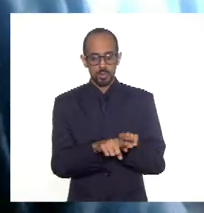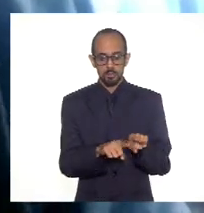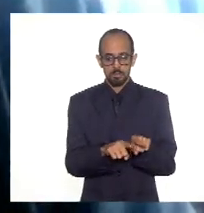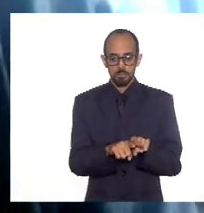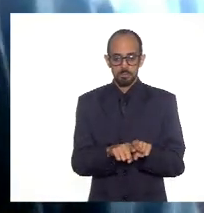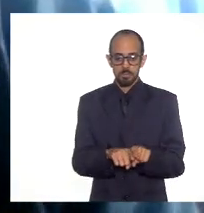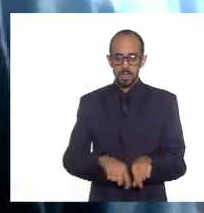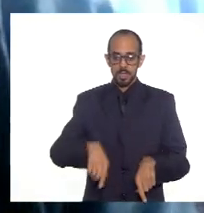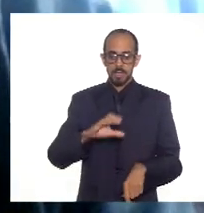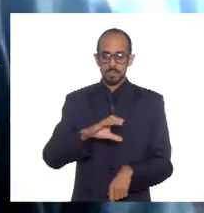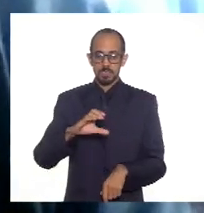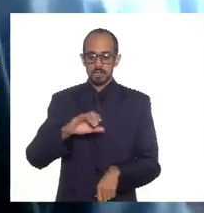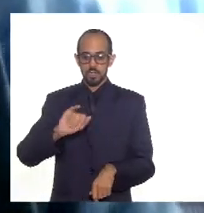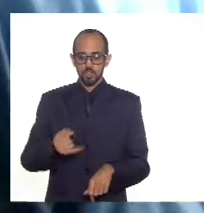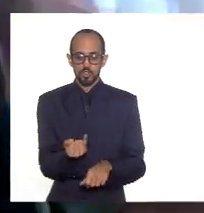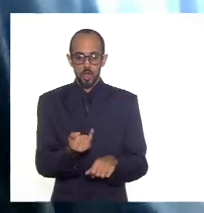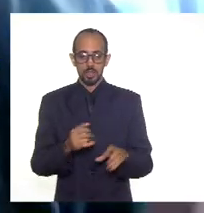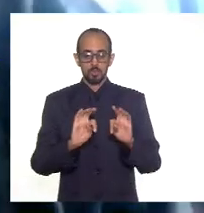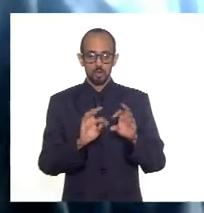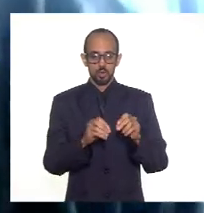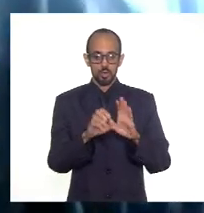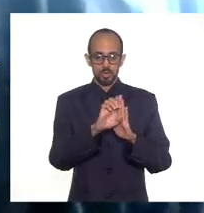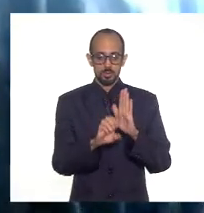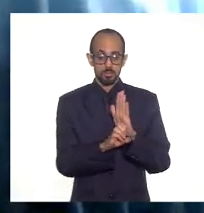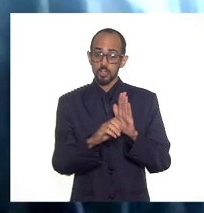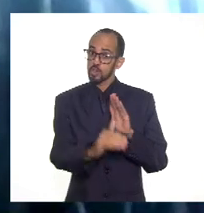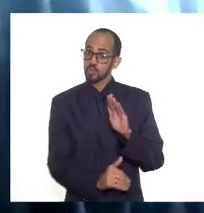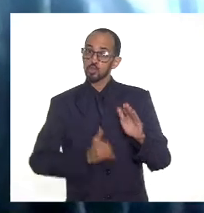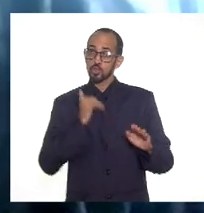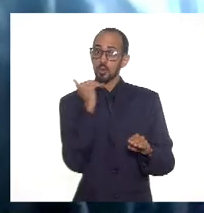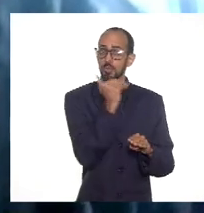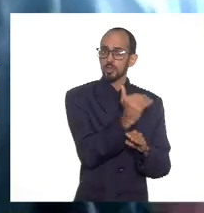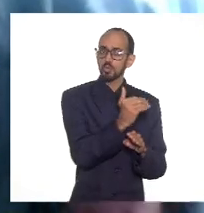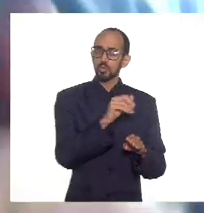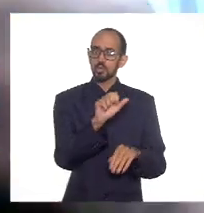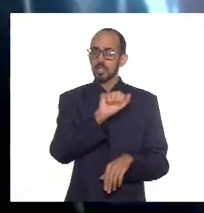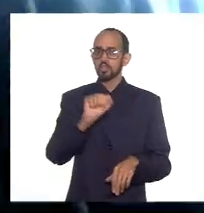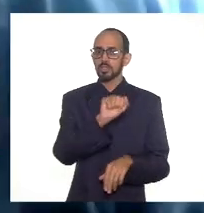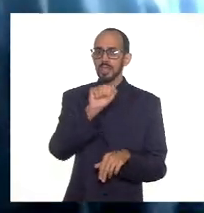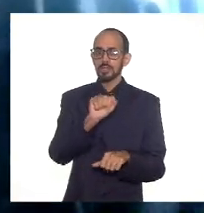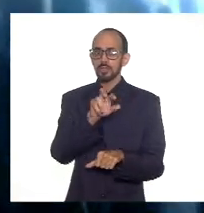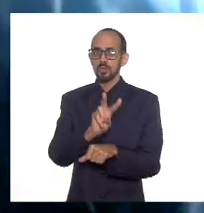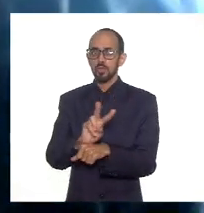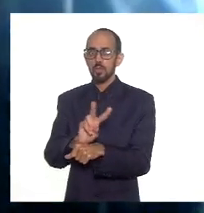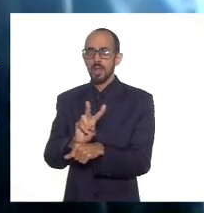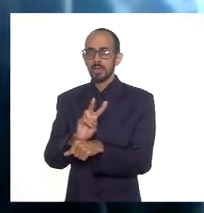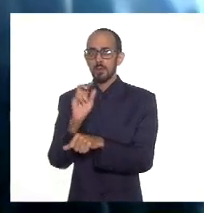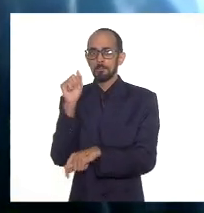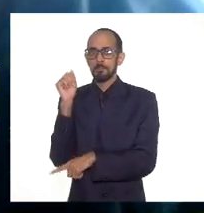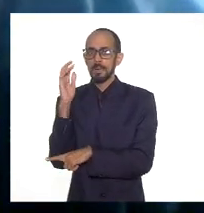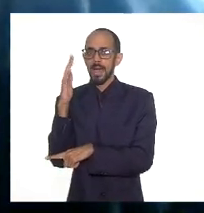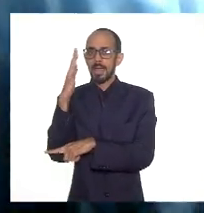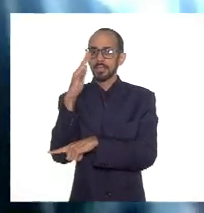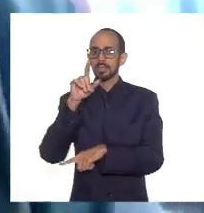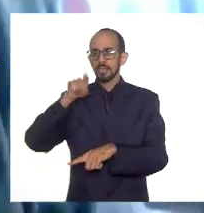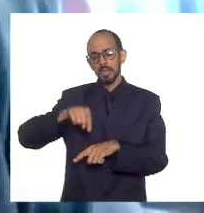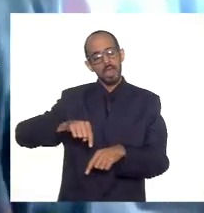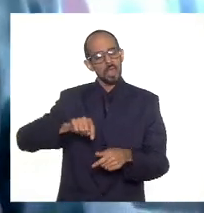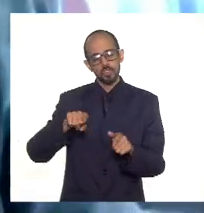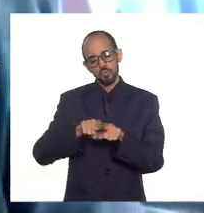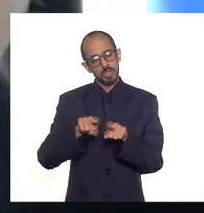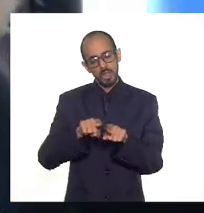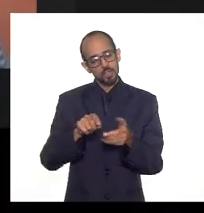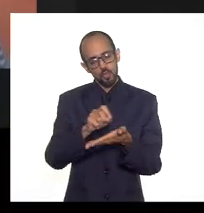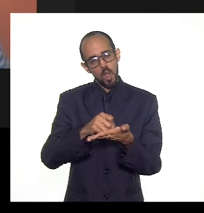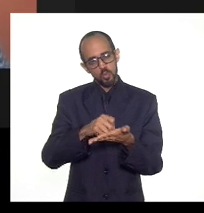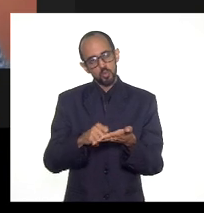a CCJ pelas emendas que fez. E, sobretudo, a Associação de Guarda-Parques, que é o verdadeiro autor do projeto.